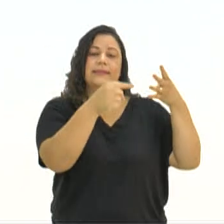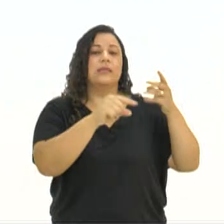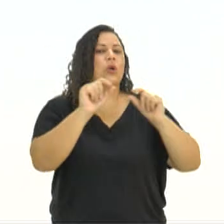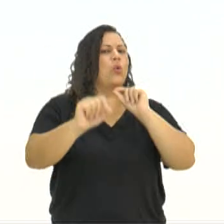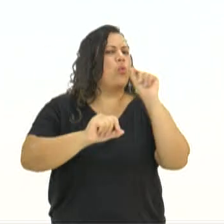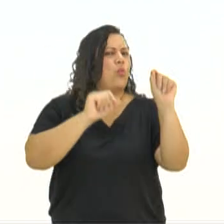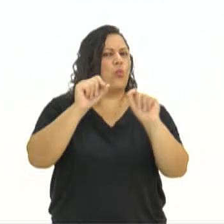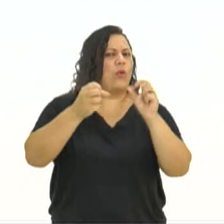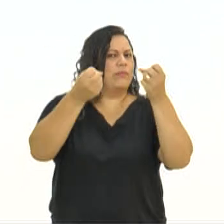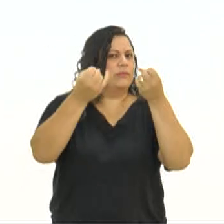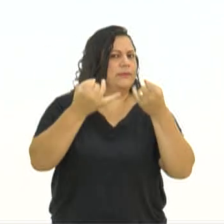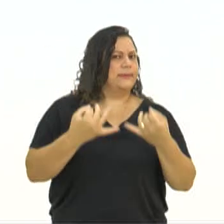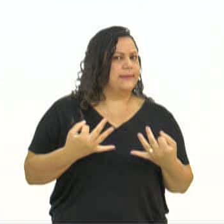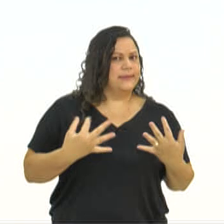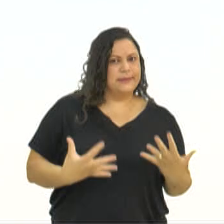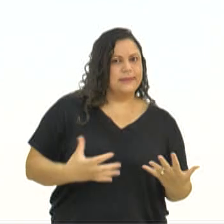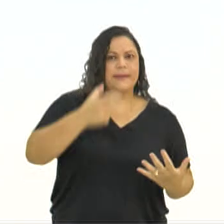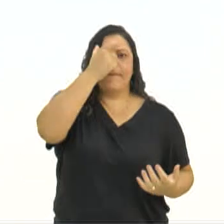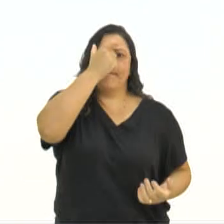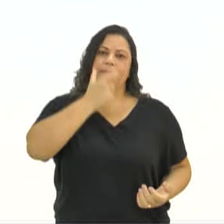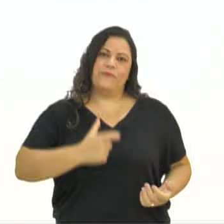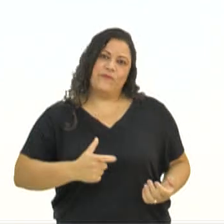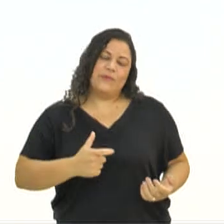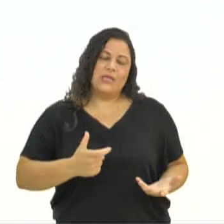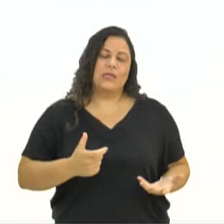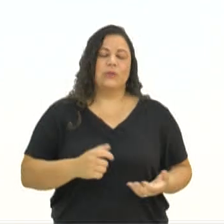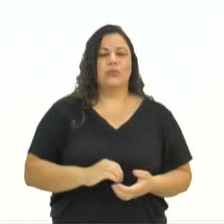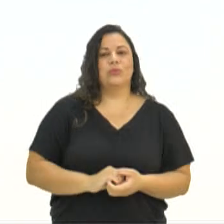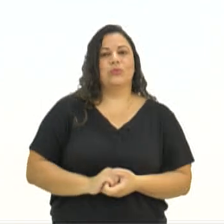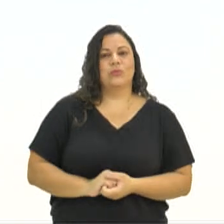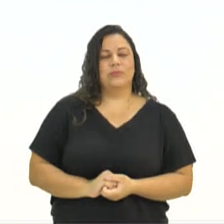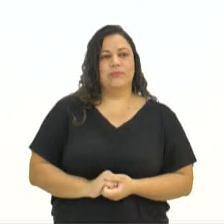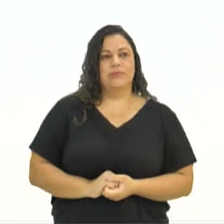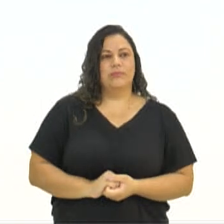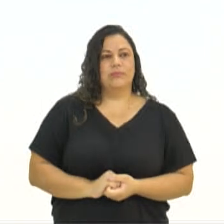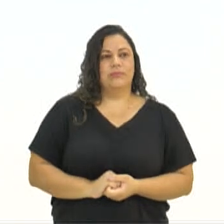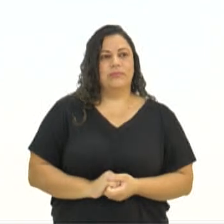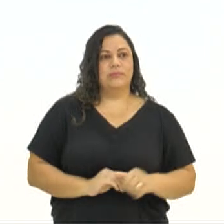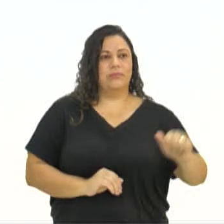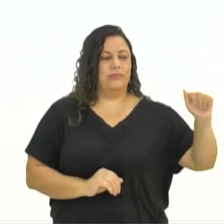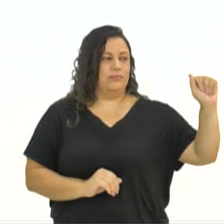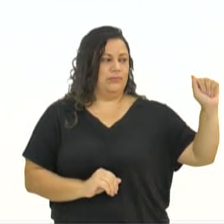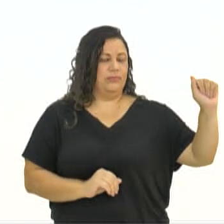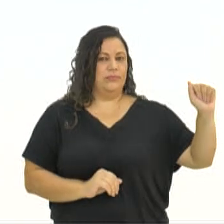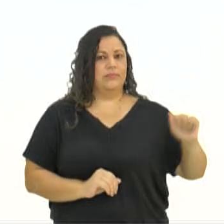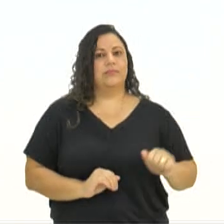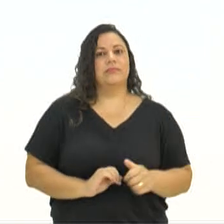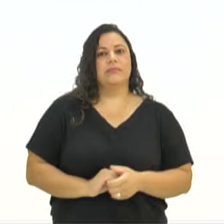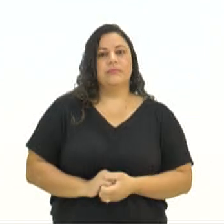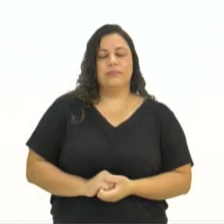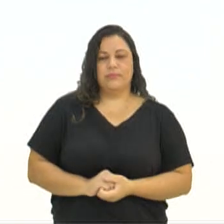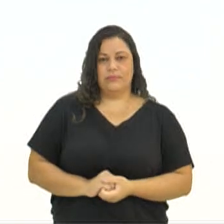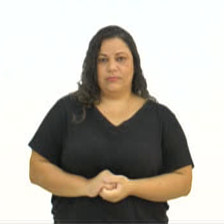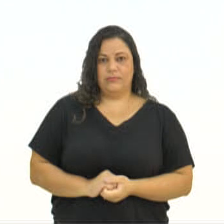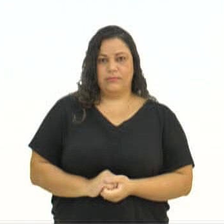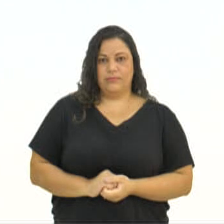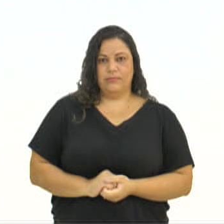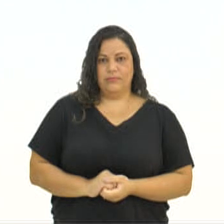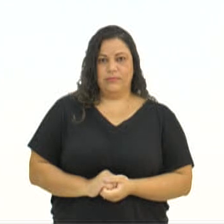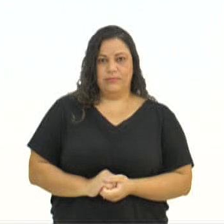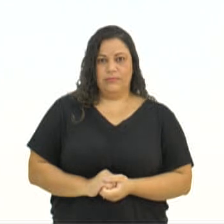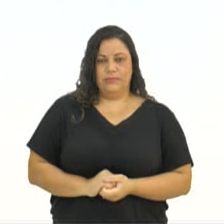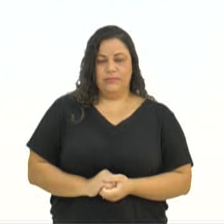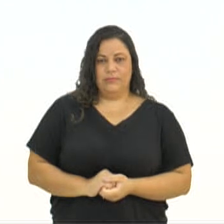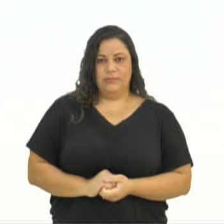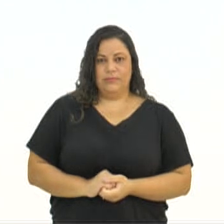que podem descrever o físico, caráter ou personalidade de alguém? Letra A, Liesel é a protagonista da obra.